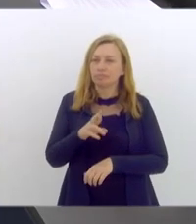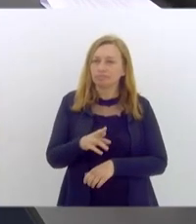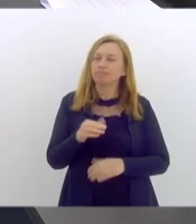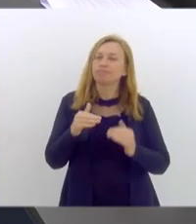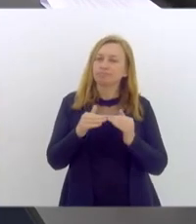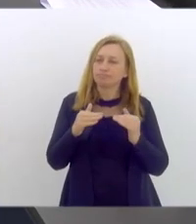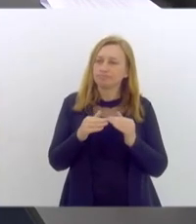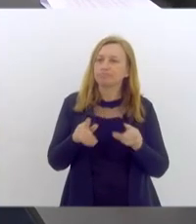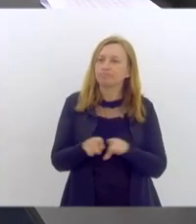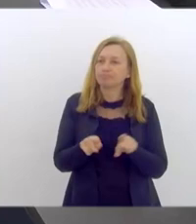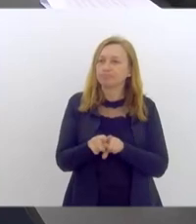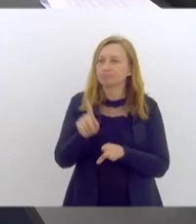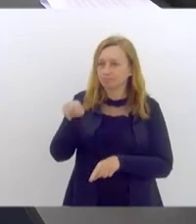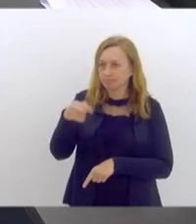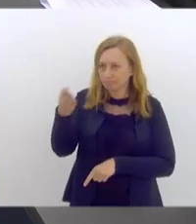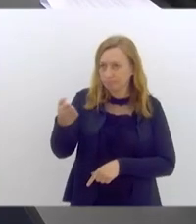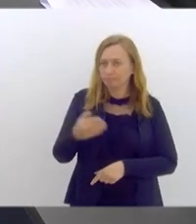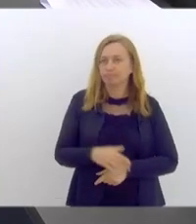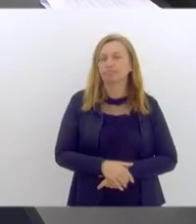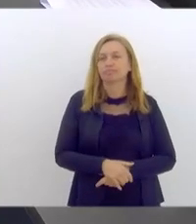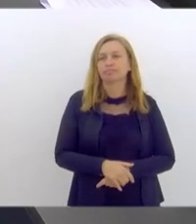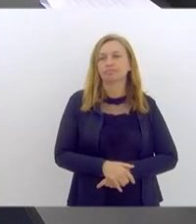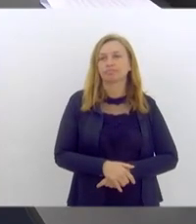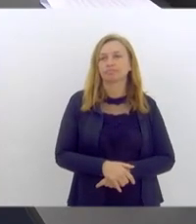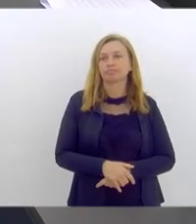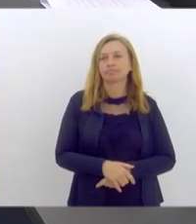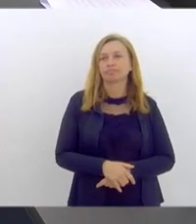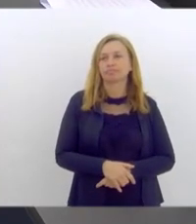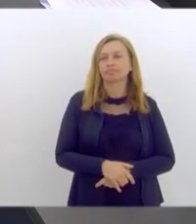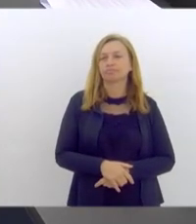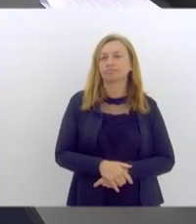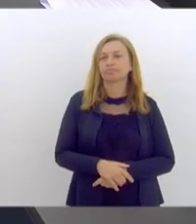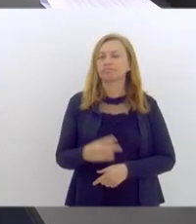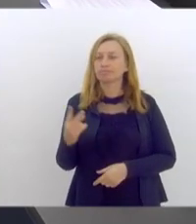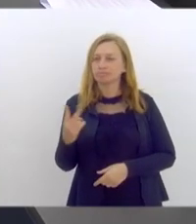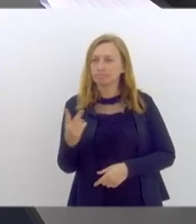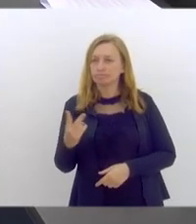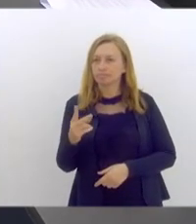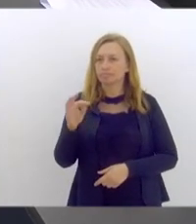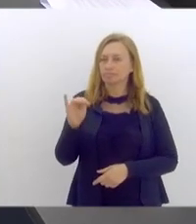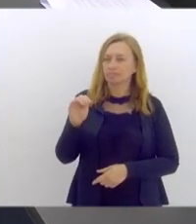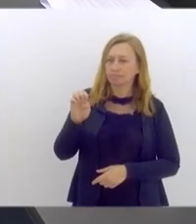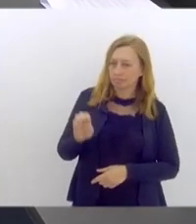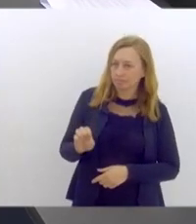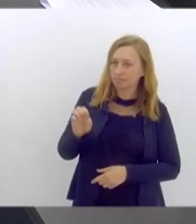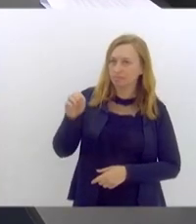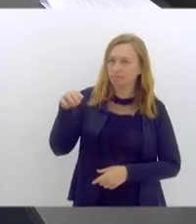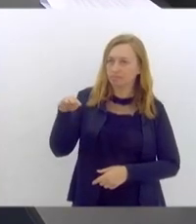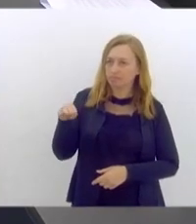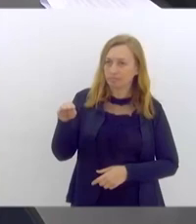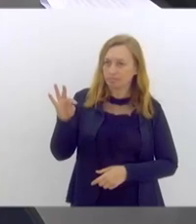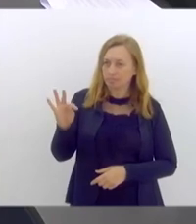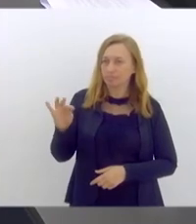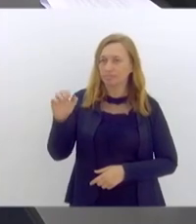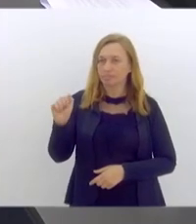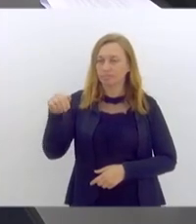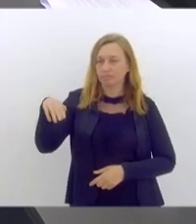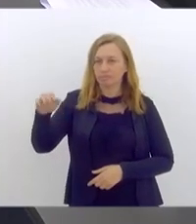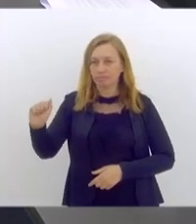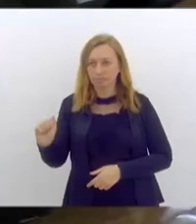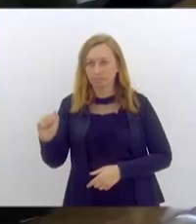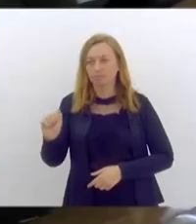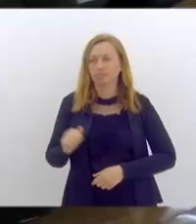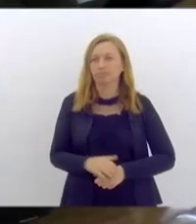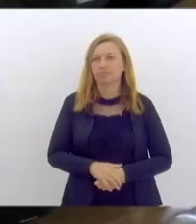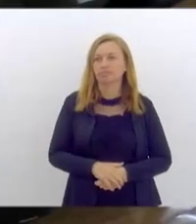acordou é isso Doutora as doutoras Tatiana e Tatiane Então é só para anotar